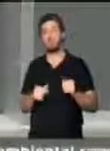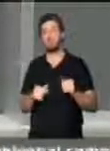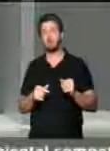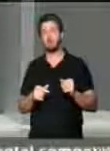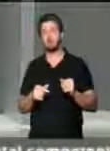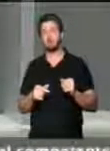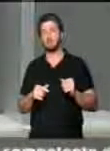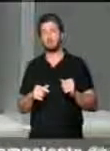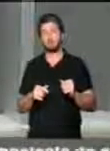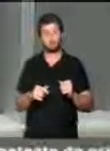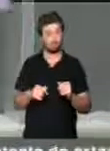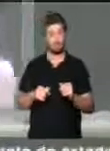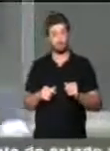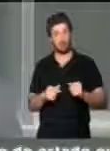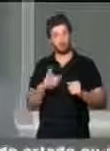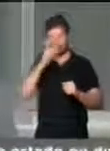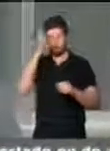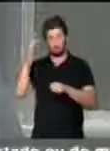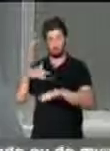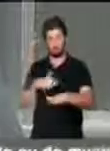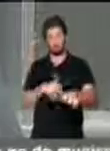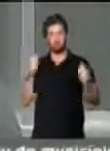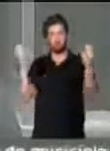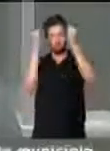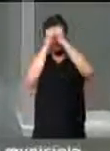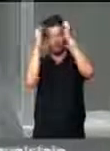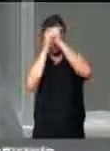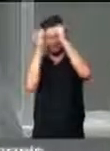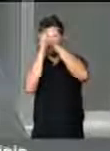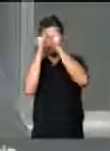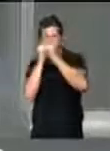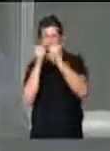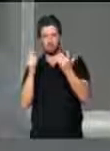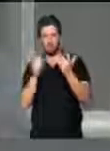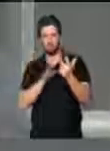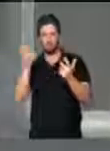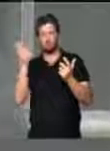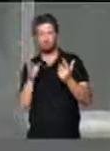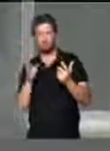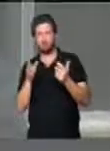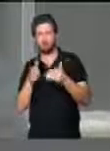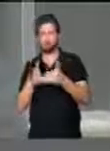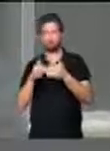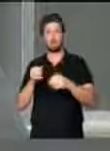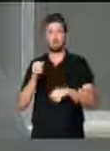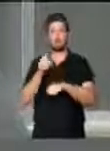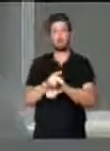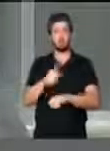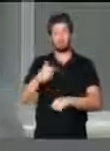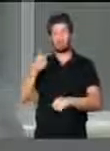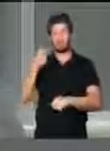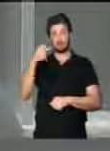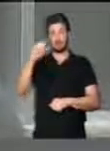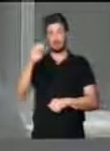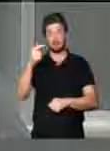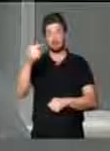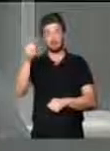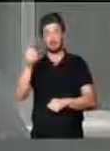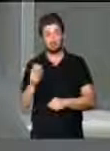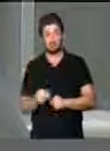que desejavam os que foram às ruas bater panela? Queriam se aposentar só aos 65, 70 anos?